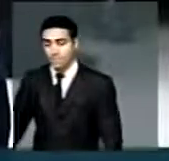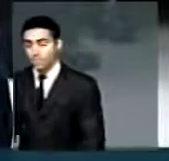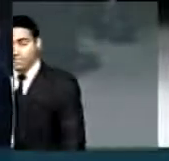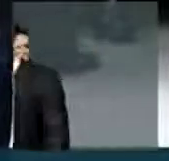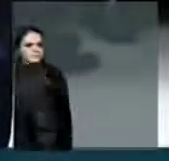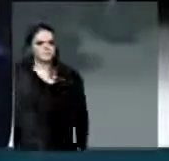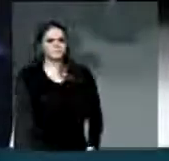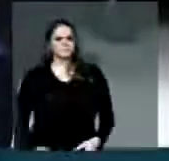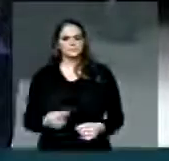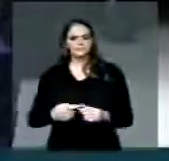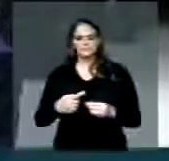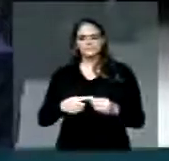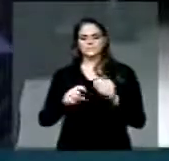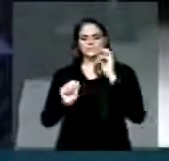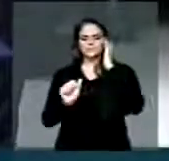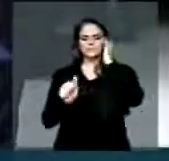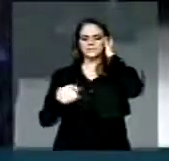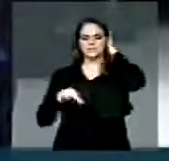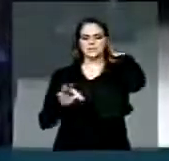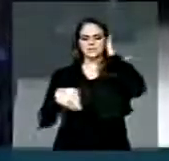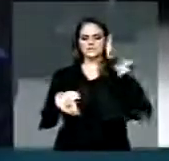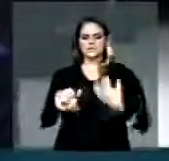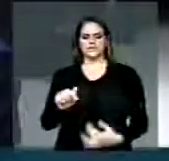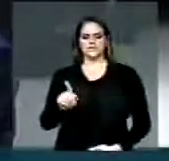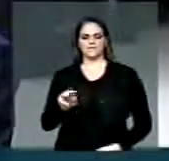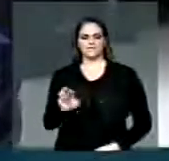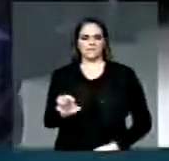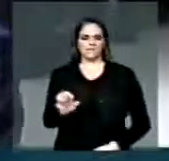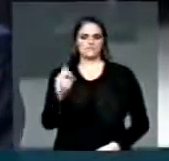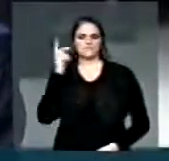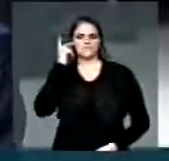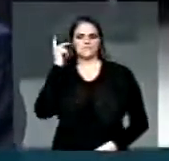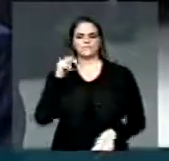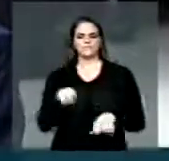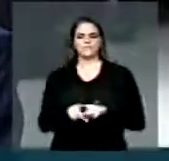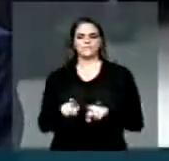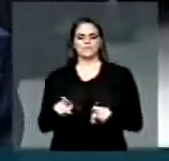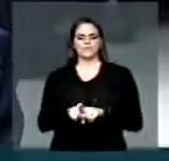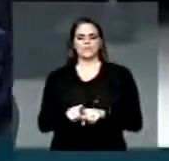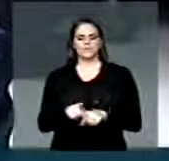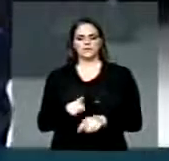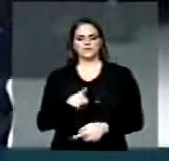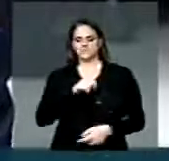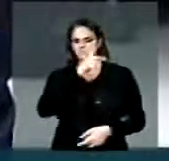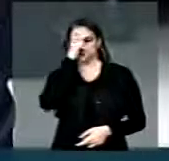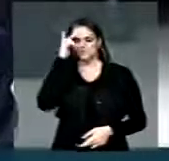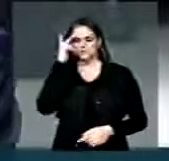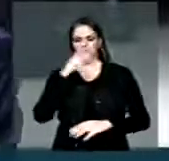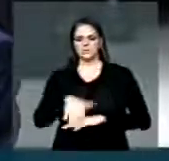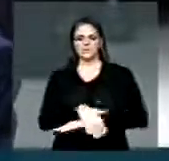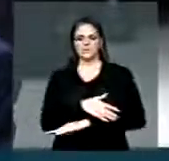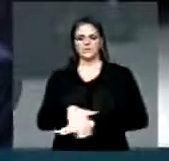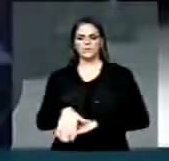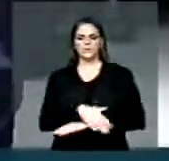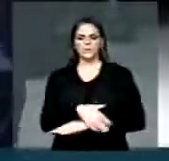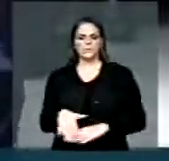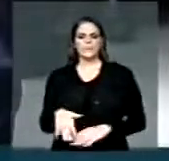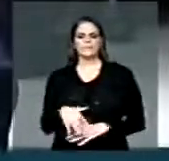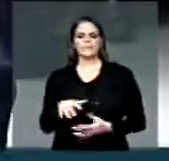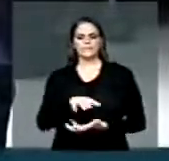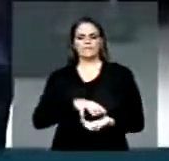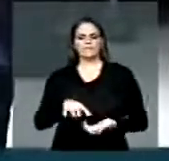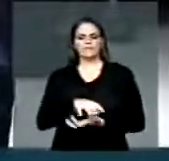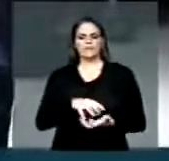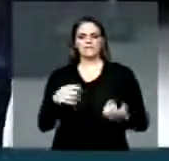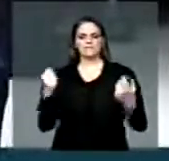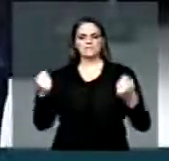na cidade de Santo André, em São Paulo, também os lixeiros novamente foram à rua, fizeram uma greve,